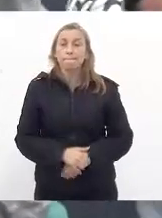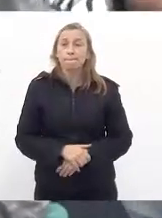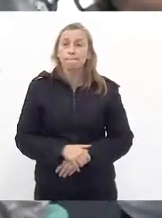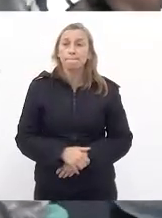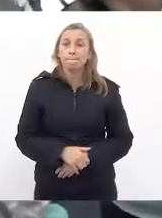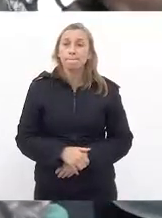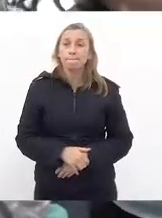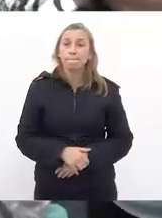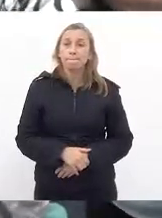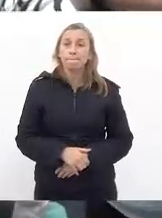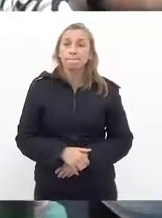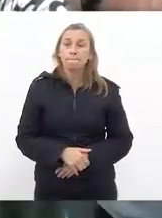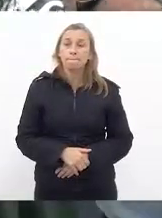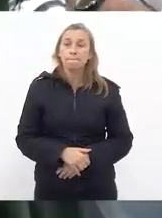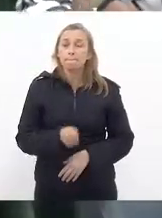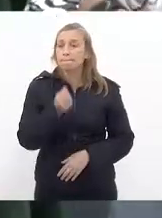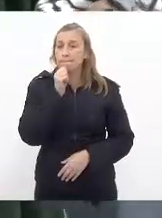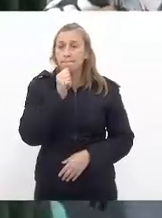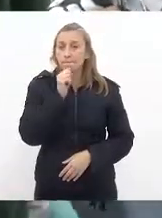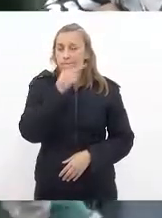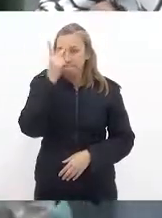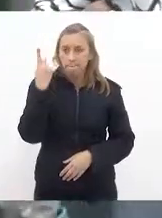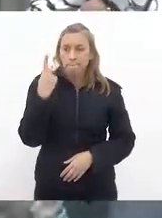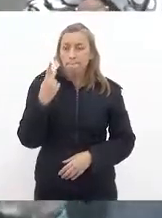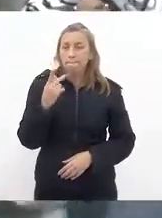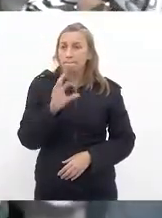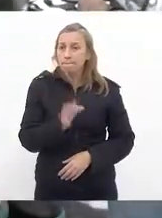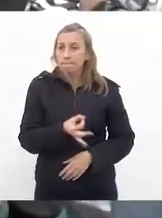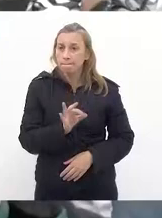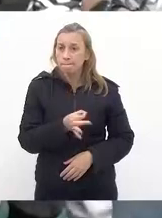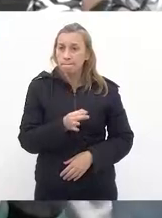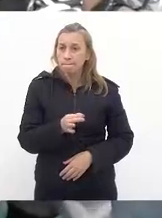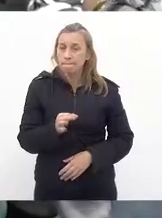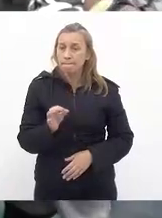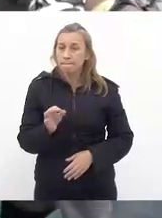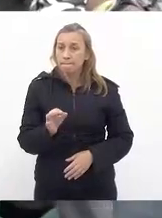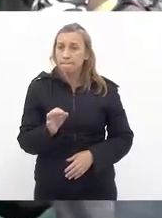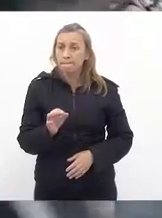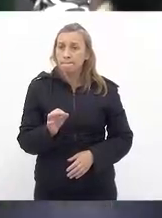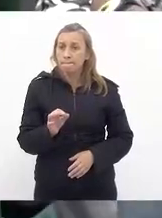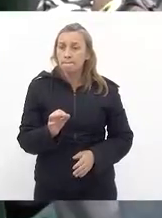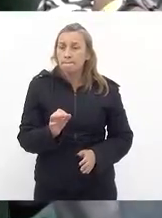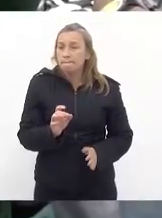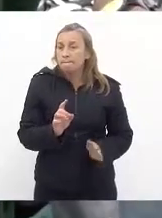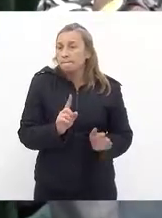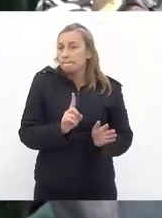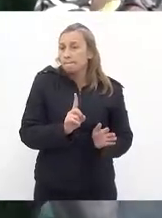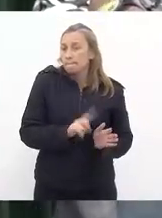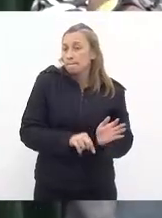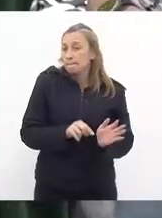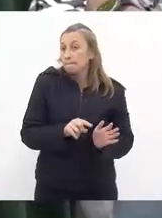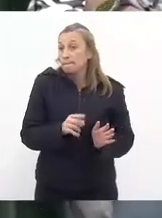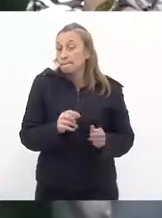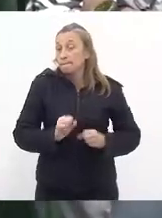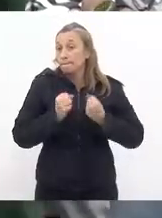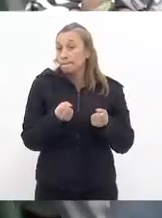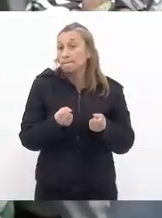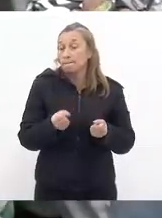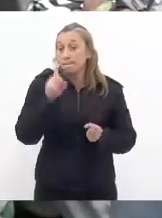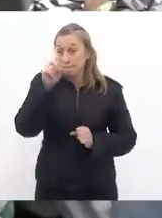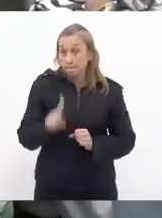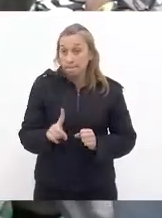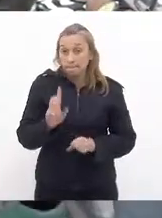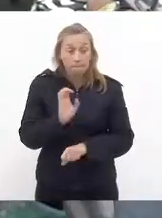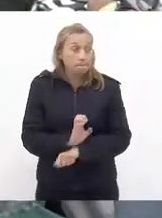meridiana ninguém pode ser por Óbvio imunizado a força o estado não tem o direito